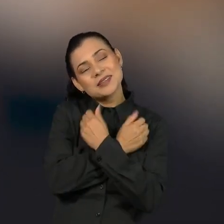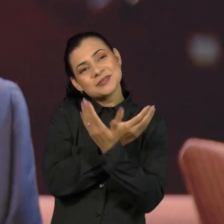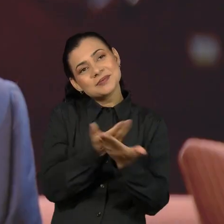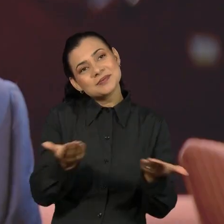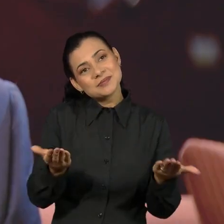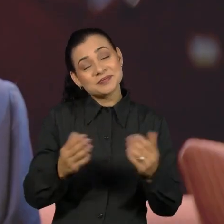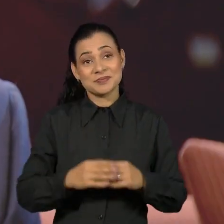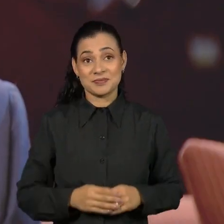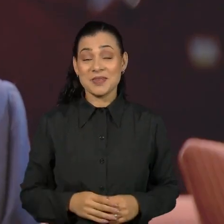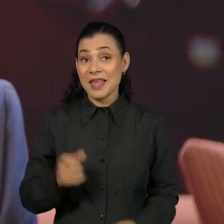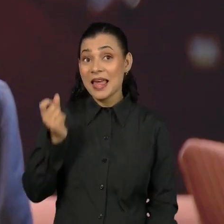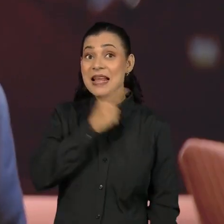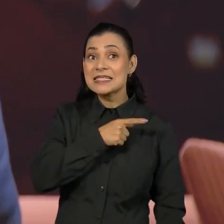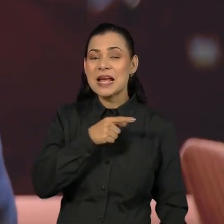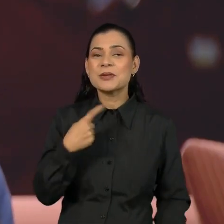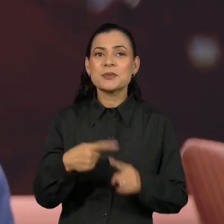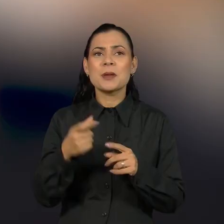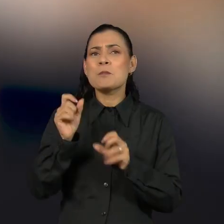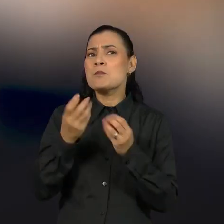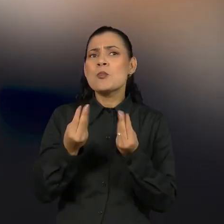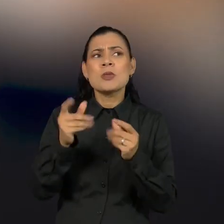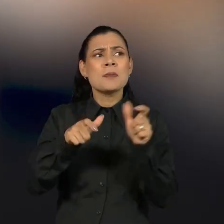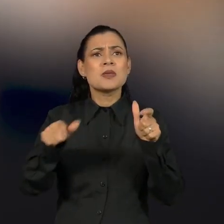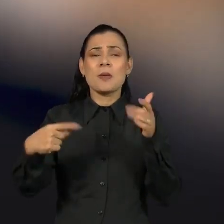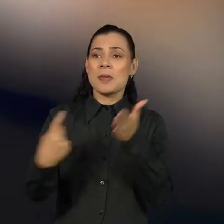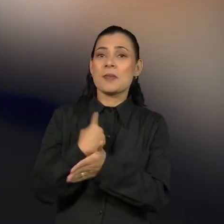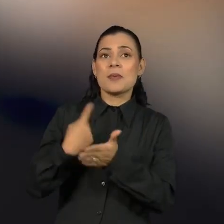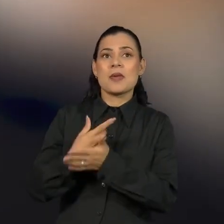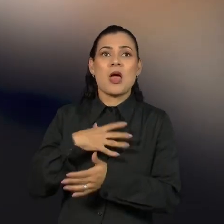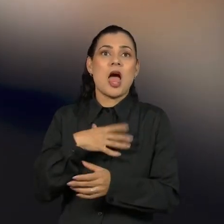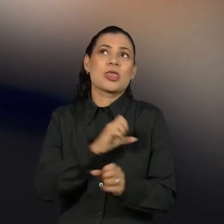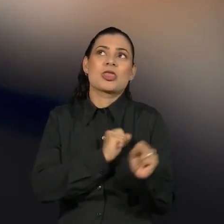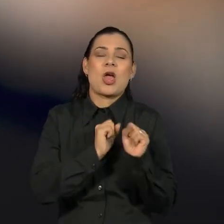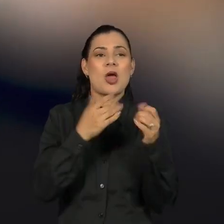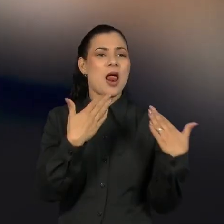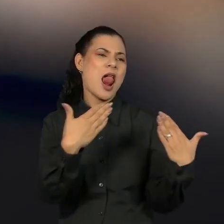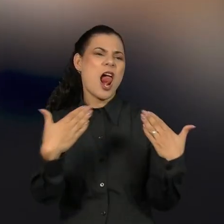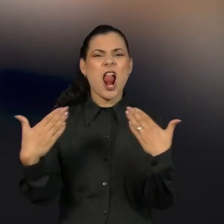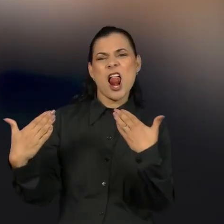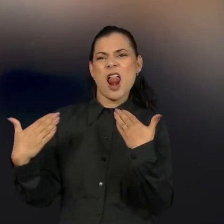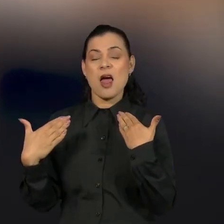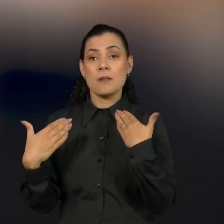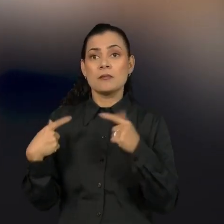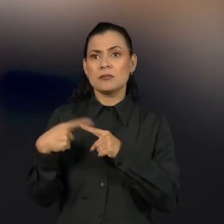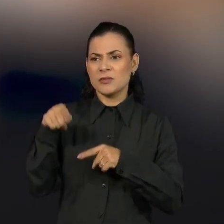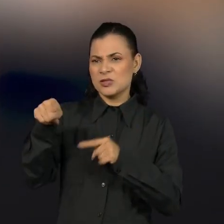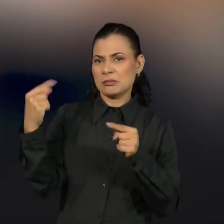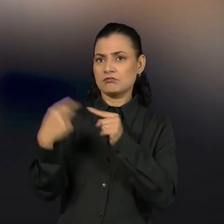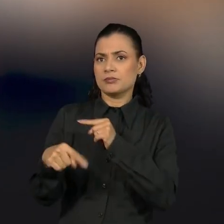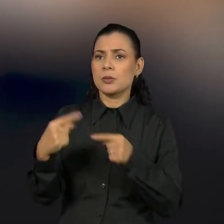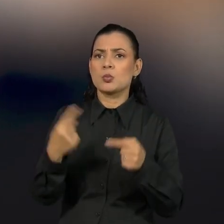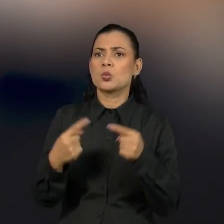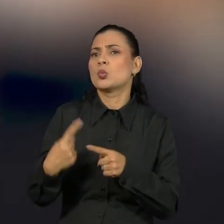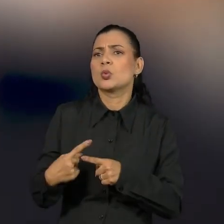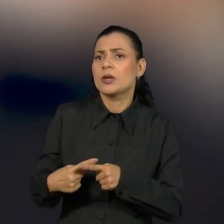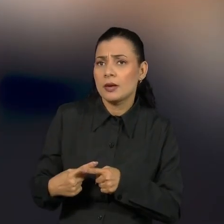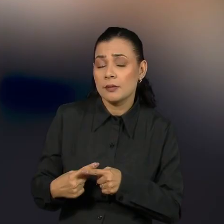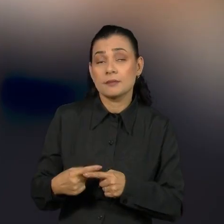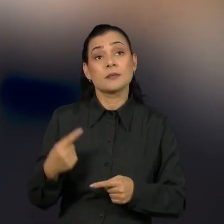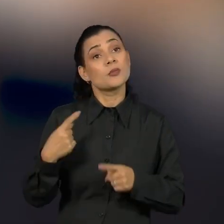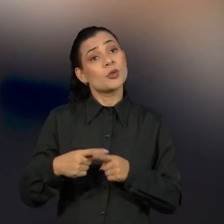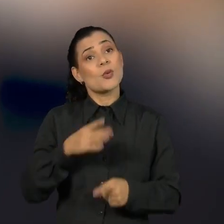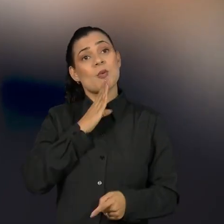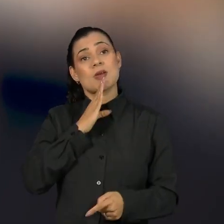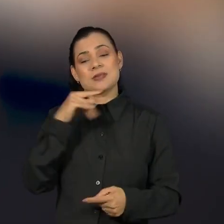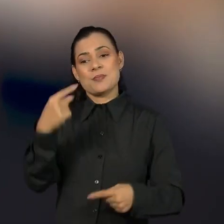vocês. E é muito engraçado, muita gente me pergunta, né? Eu adoro falar e tal, por que que eu decidi não ser político, né? E talvez porque eu conheci